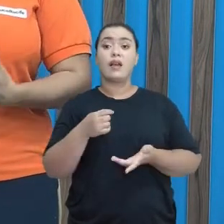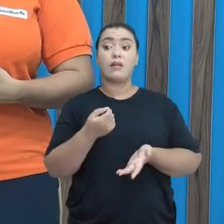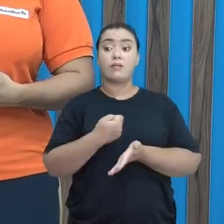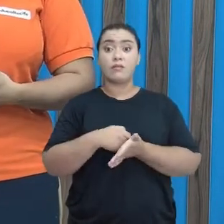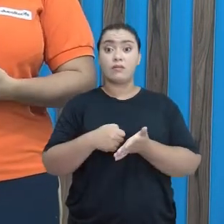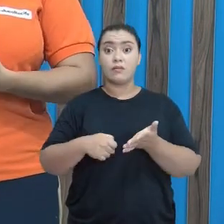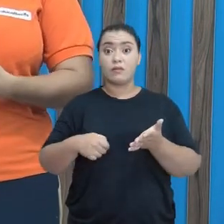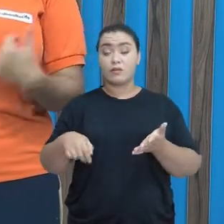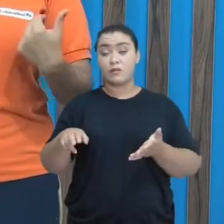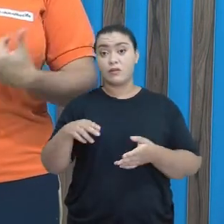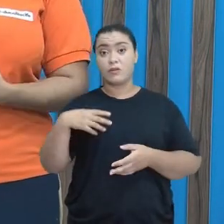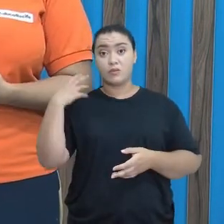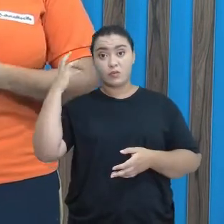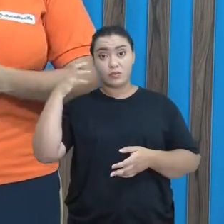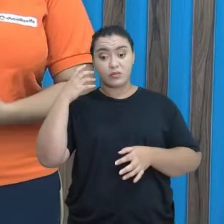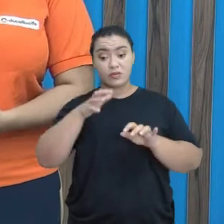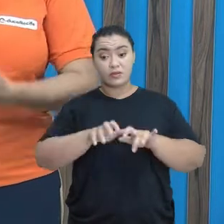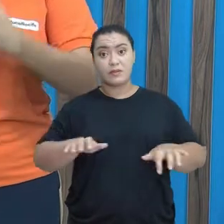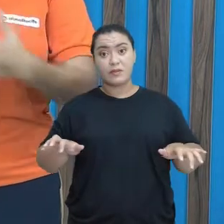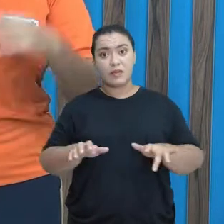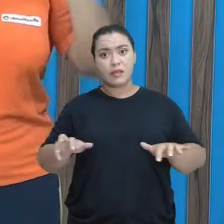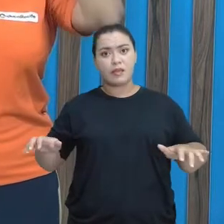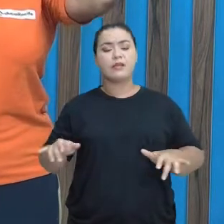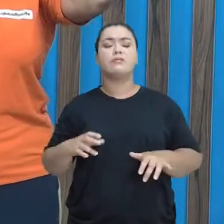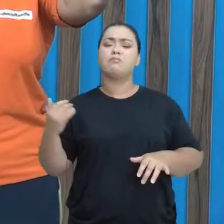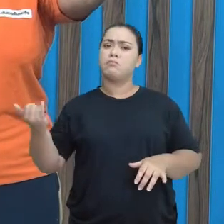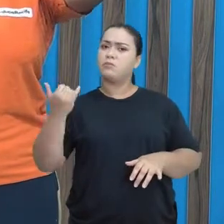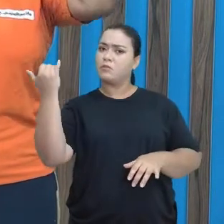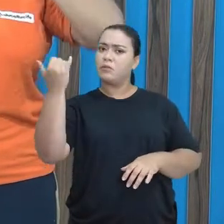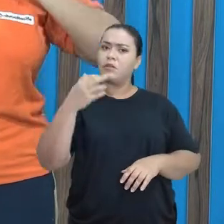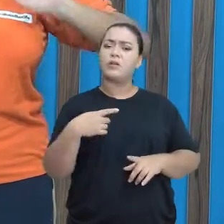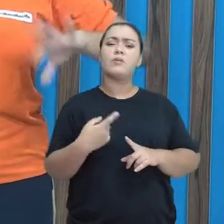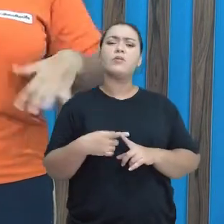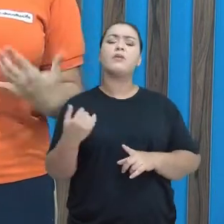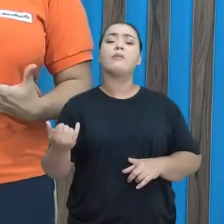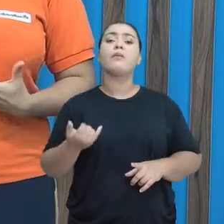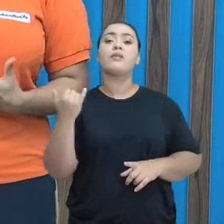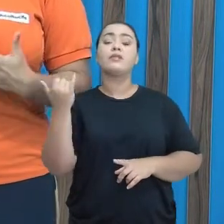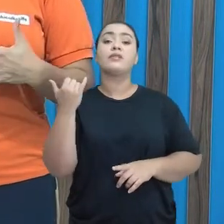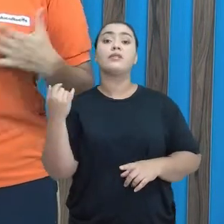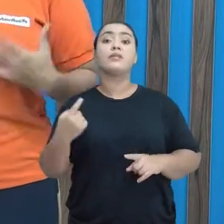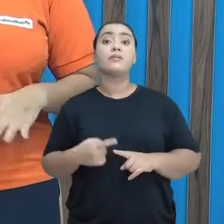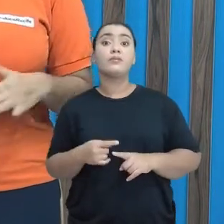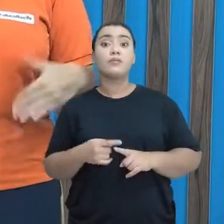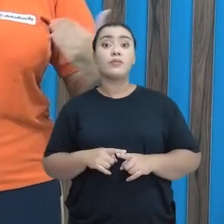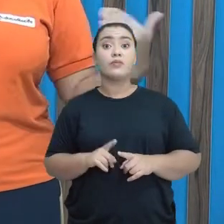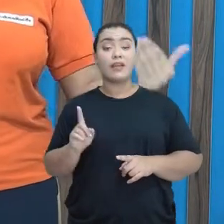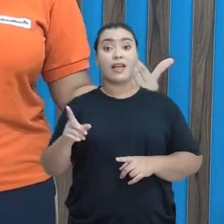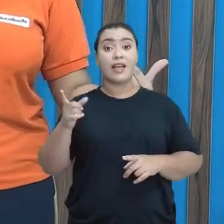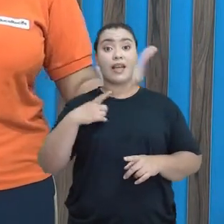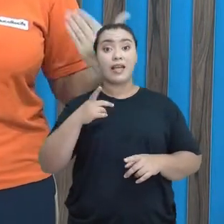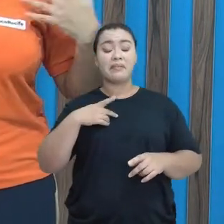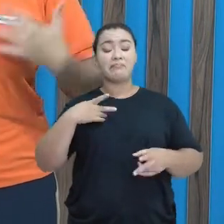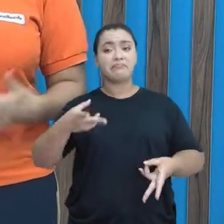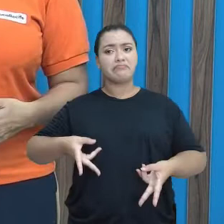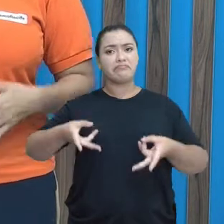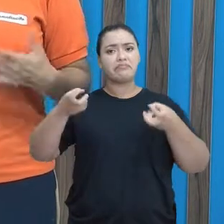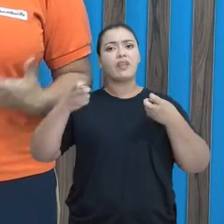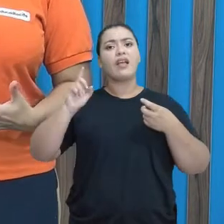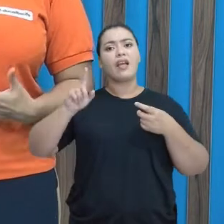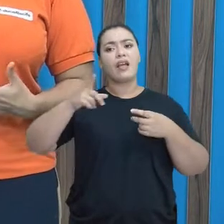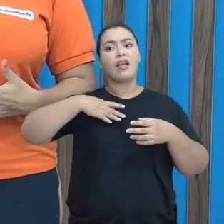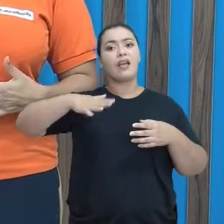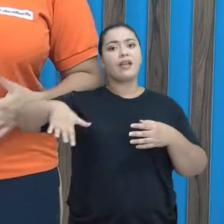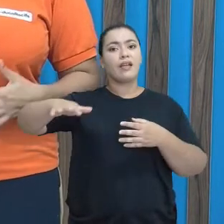compositora, pianista. E por que ela é tão importante? Porque ela foi e teve reconhecimento em um campo que,